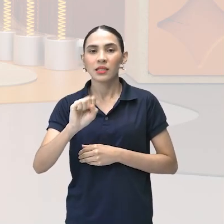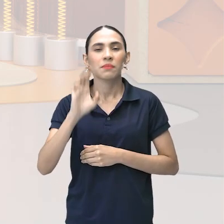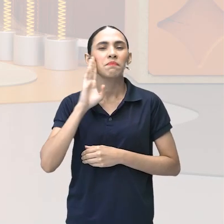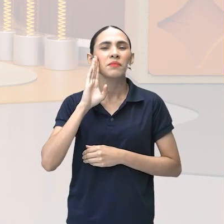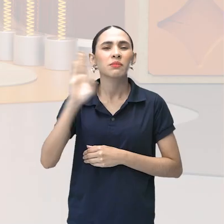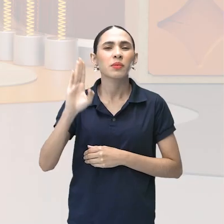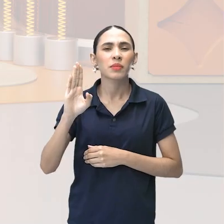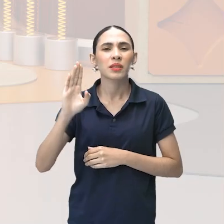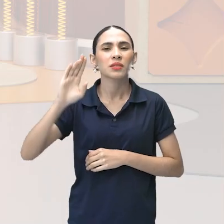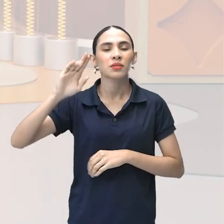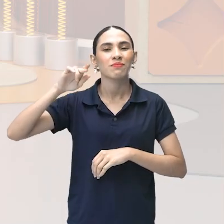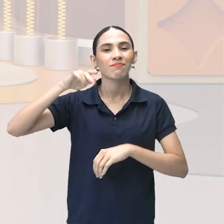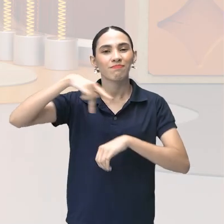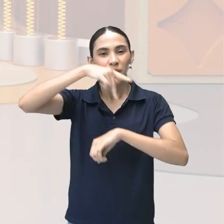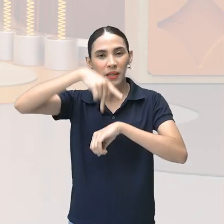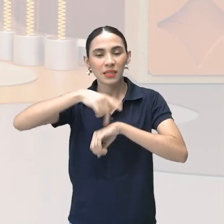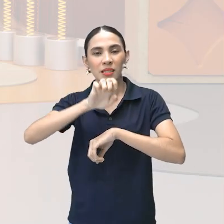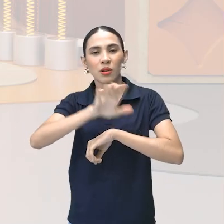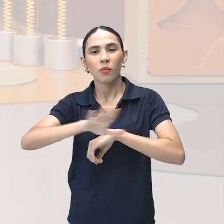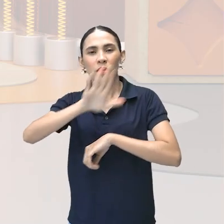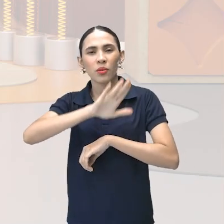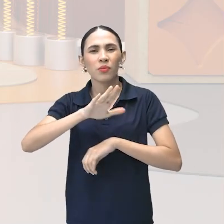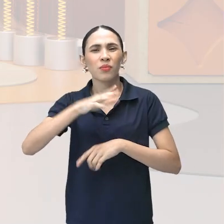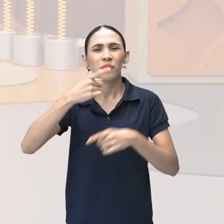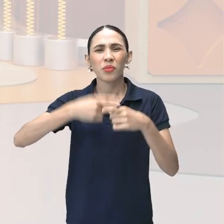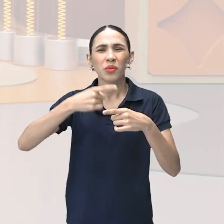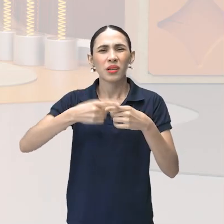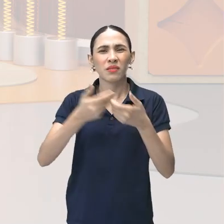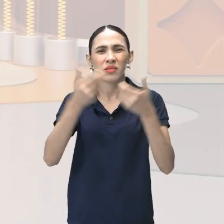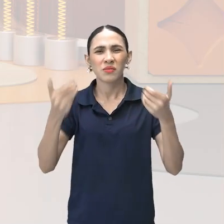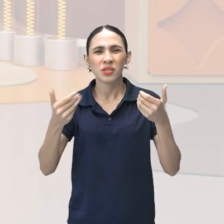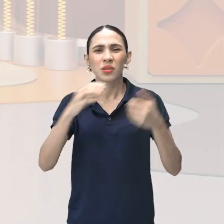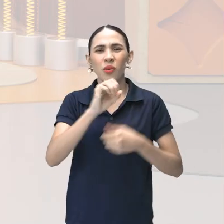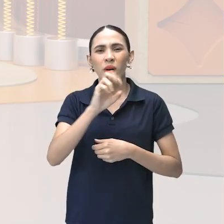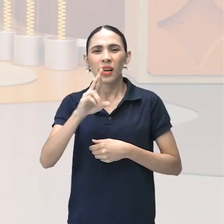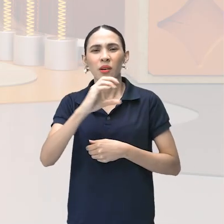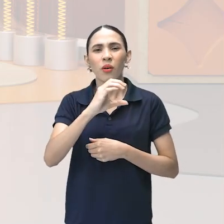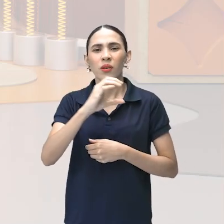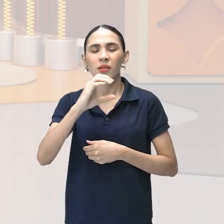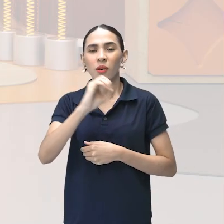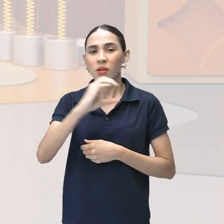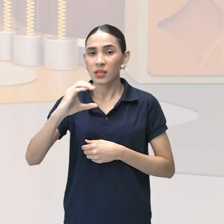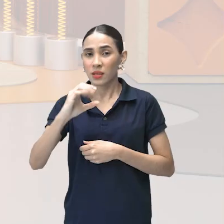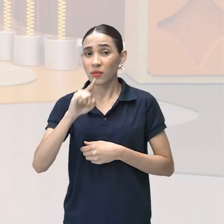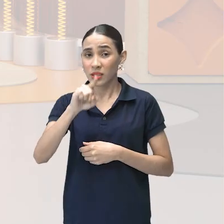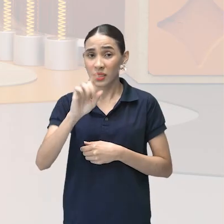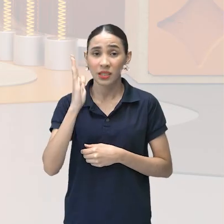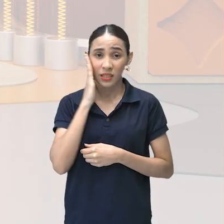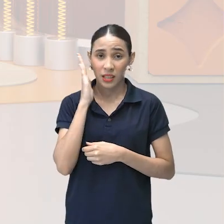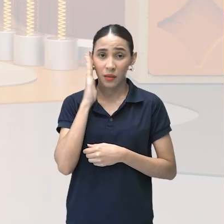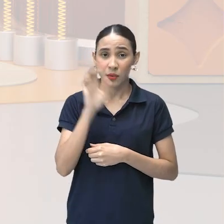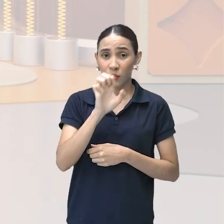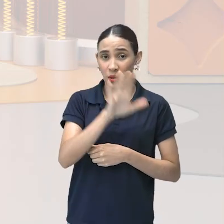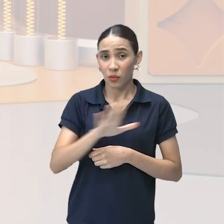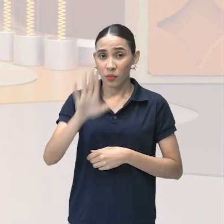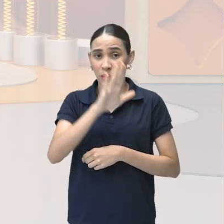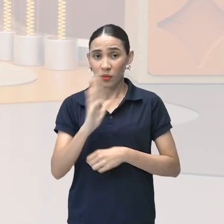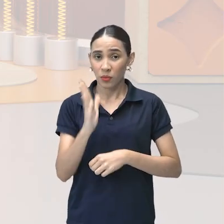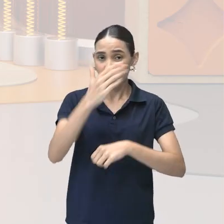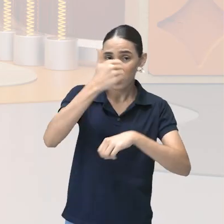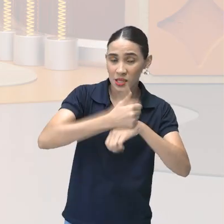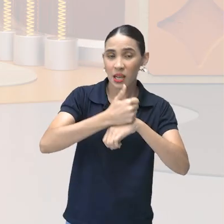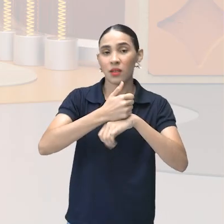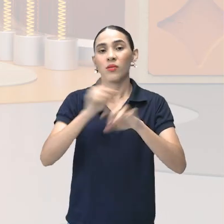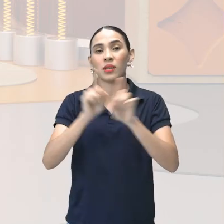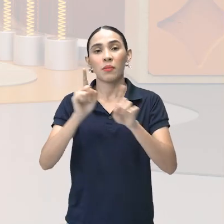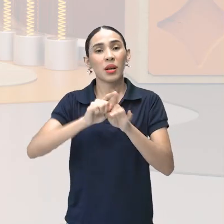países europeus. E qual era a ideia, né? Por que dividir o mundo em Oriente e Ocidente? Vocês sabem que os europeus, eles colonizaram boa